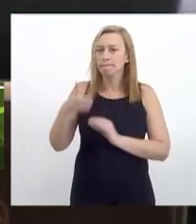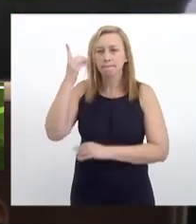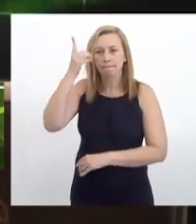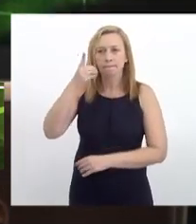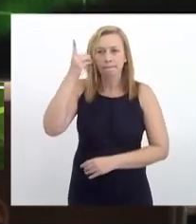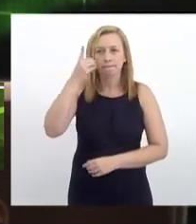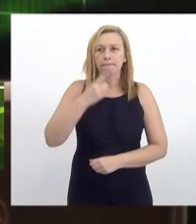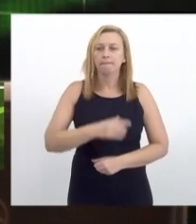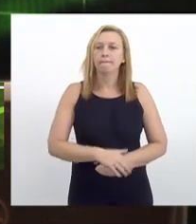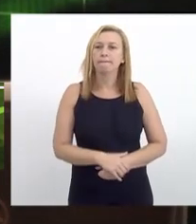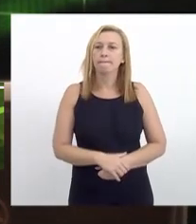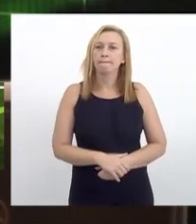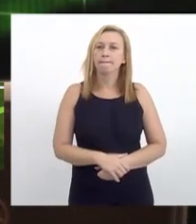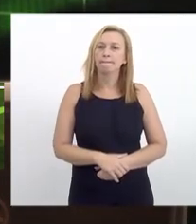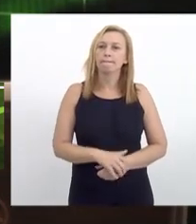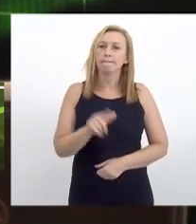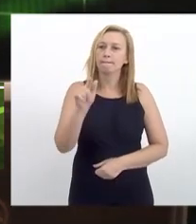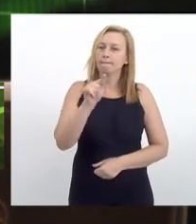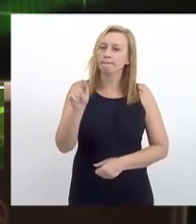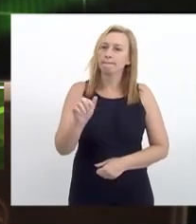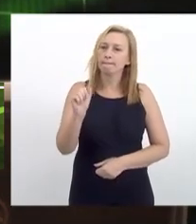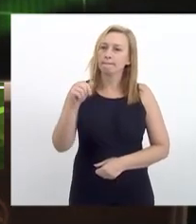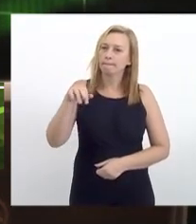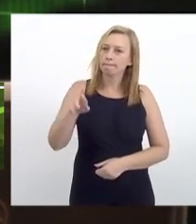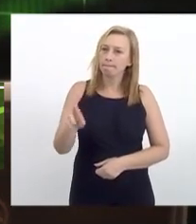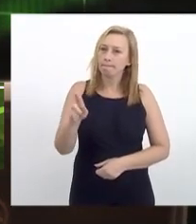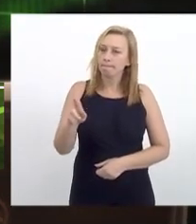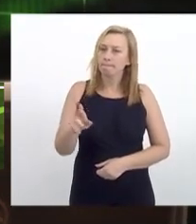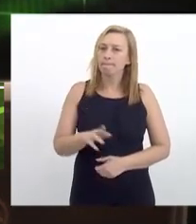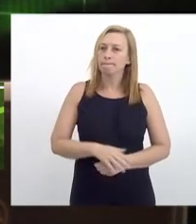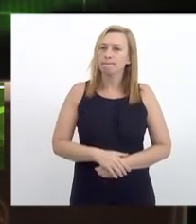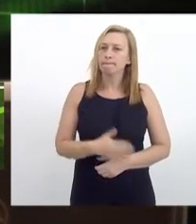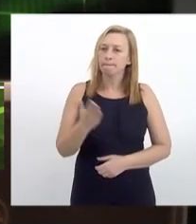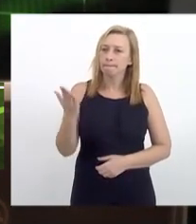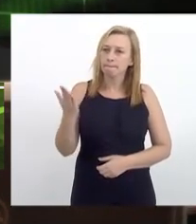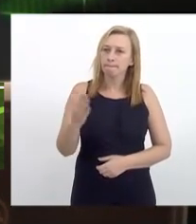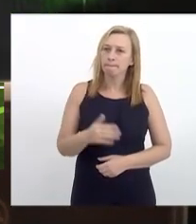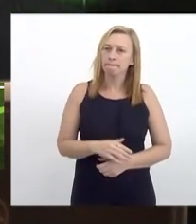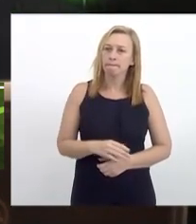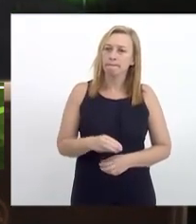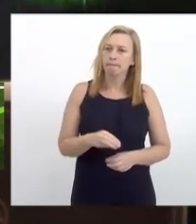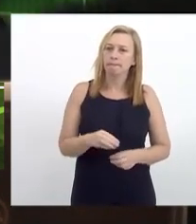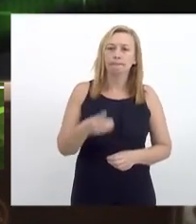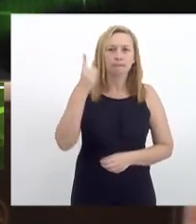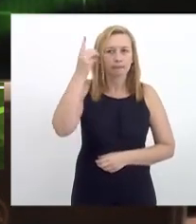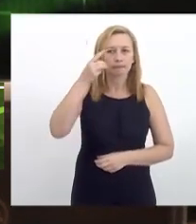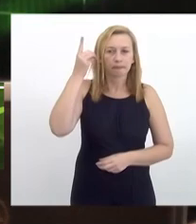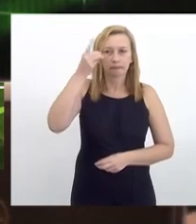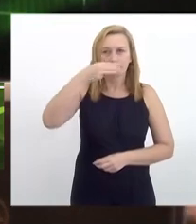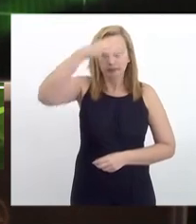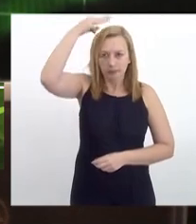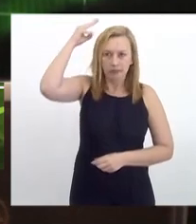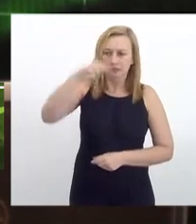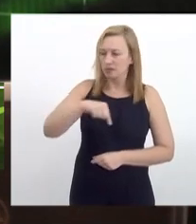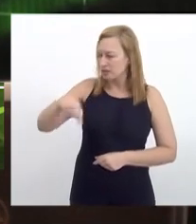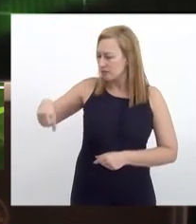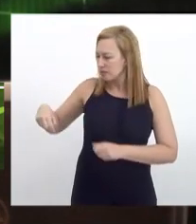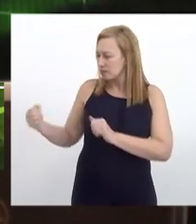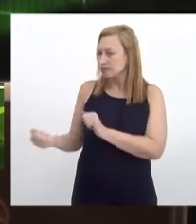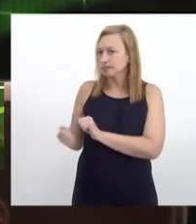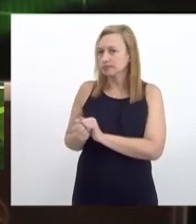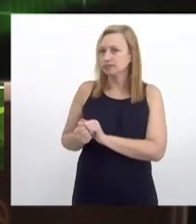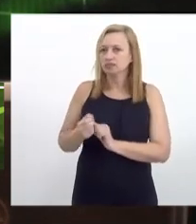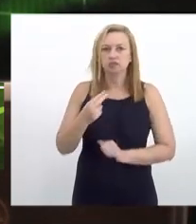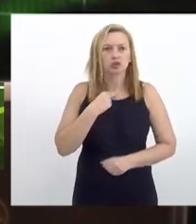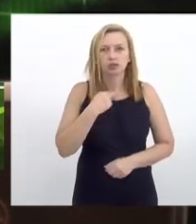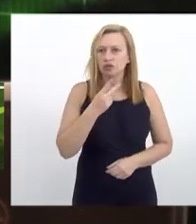não Ó Zamit vai sair Vem pra cá, Márcio Fica pra cá Gente, não tem direito